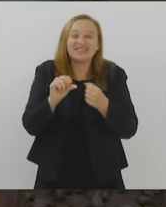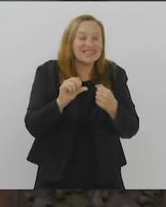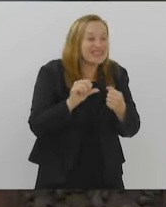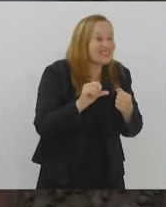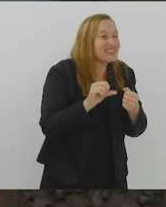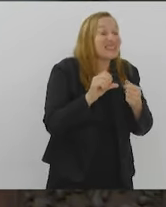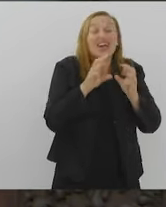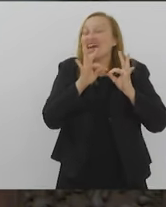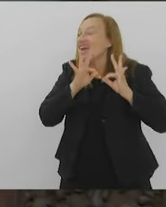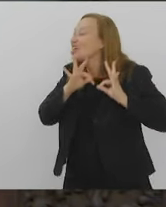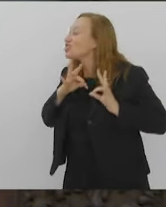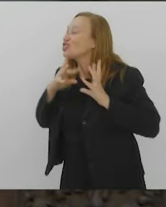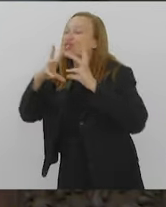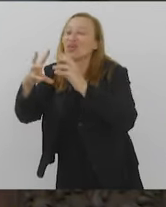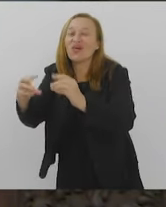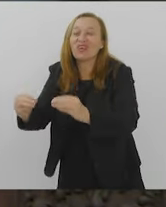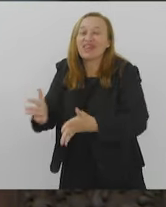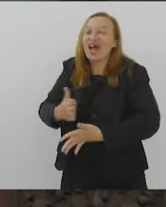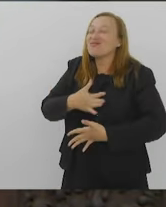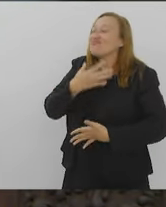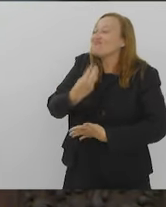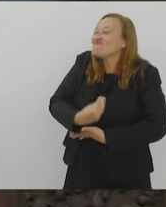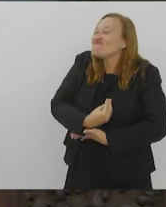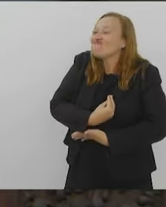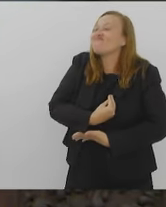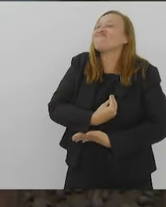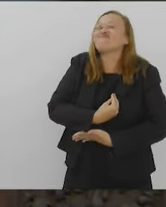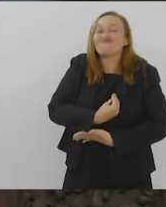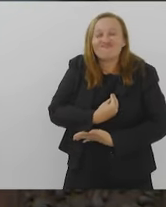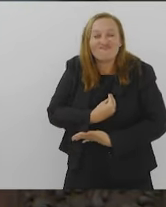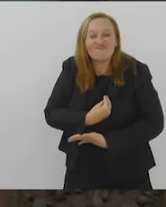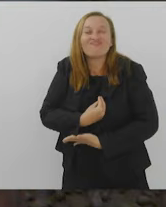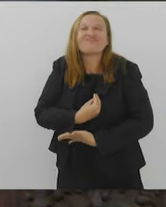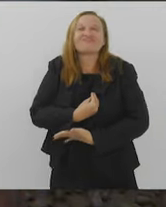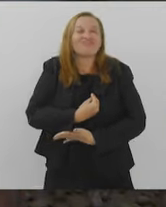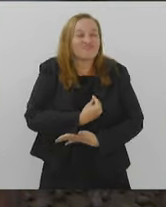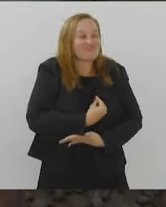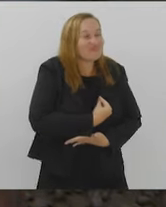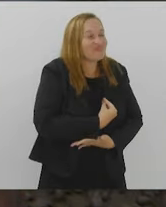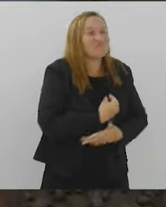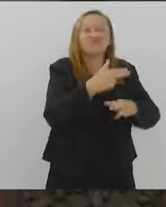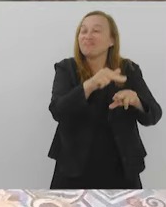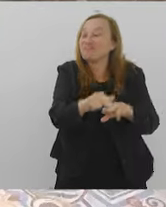fiz em toda a minha vida,